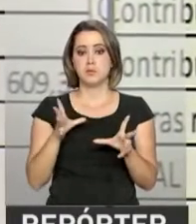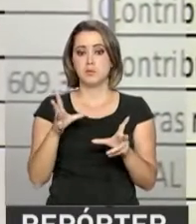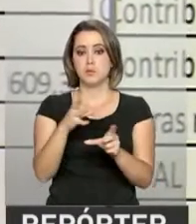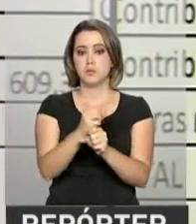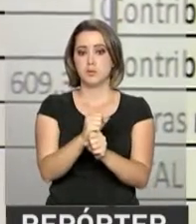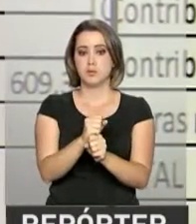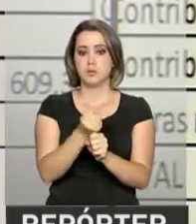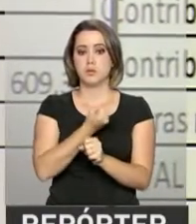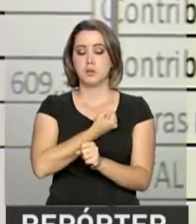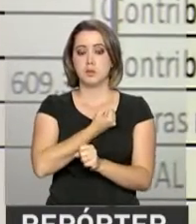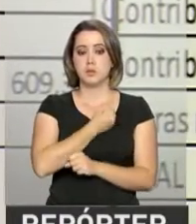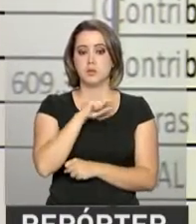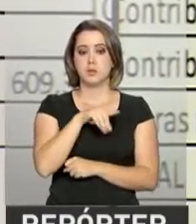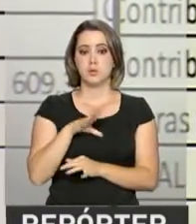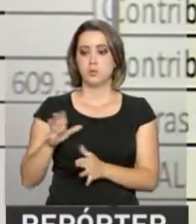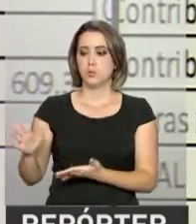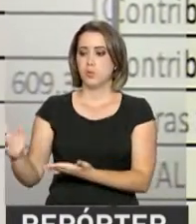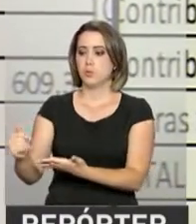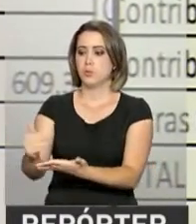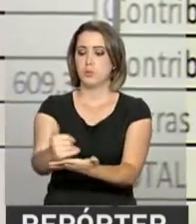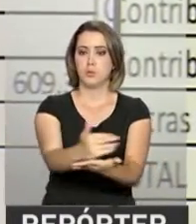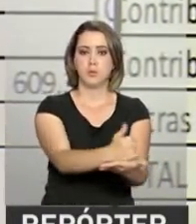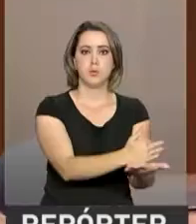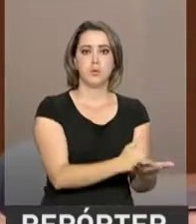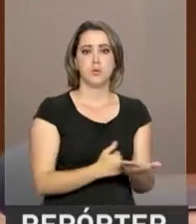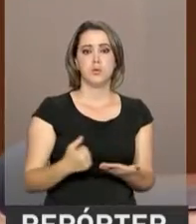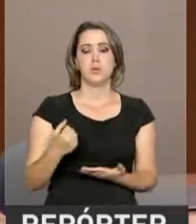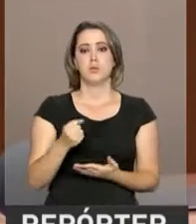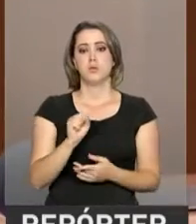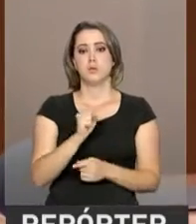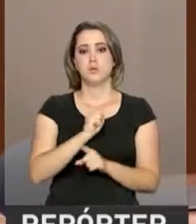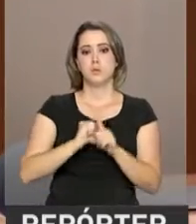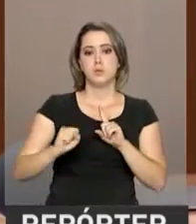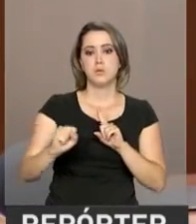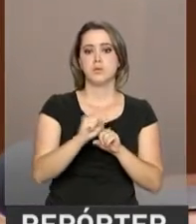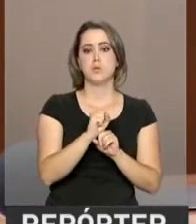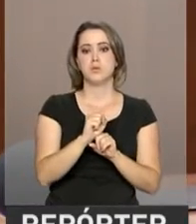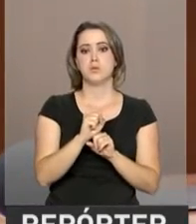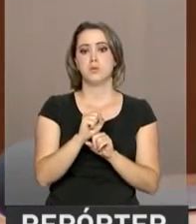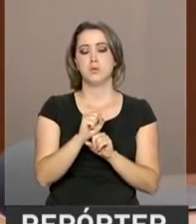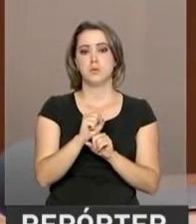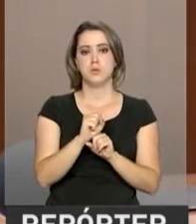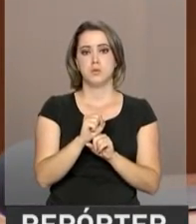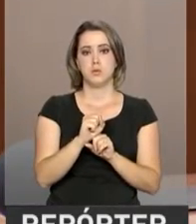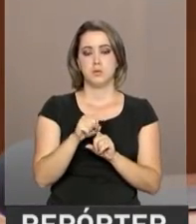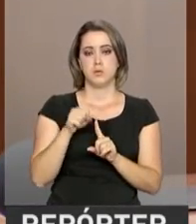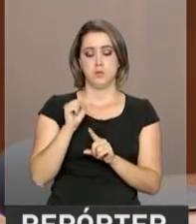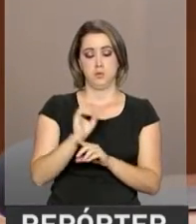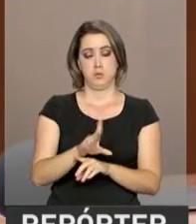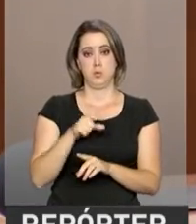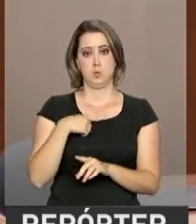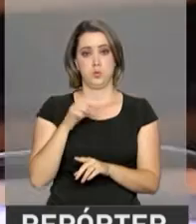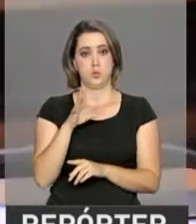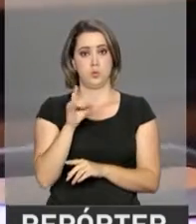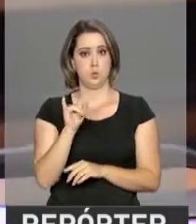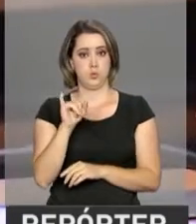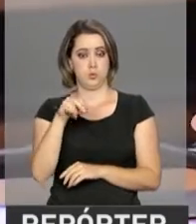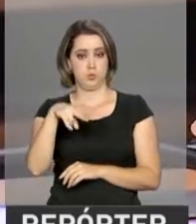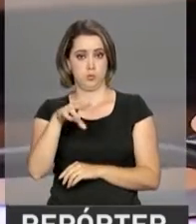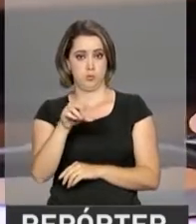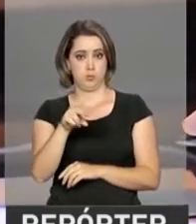todas as receitas vinculadas à seguridade social para cumprir as despesas apenas da